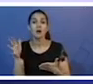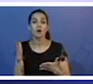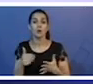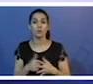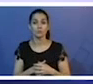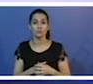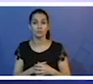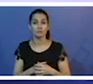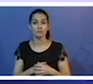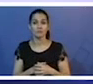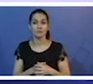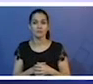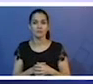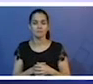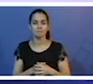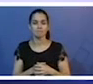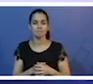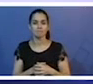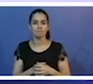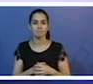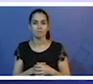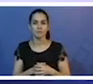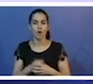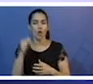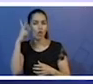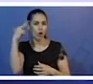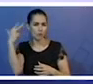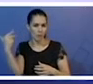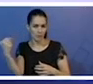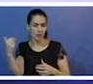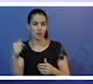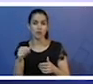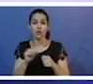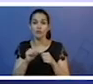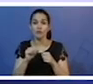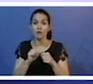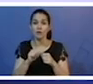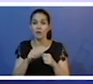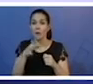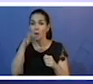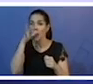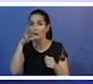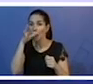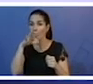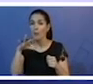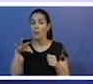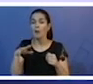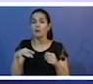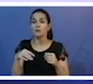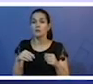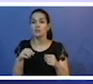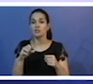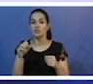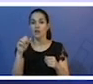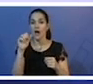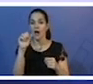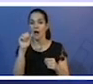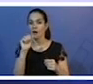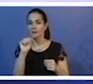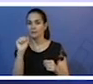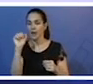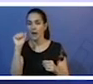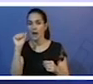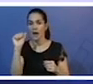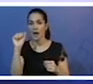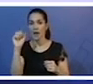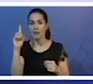diluição excessiva, normalmente causada pela secreção irregular de ADH, que está